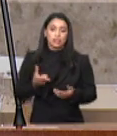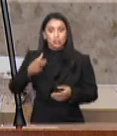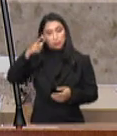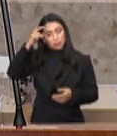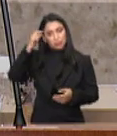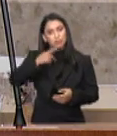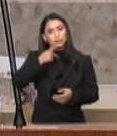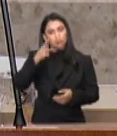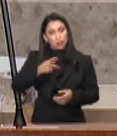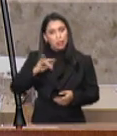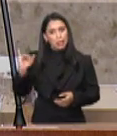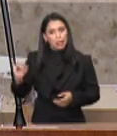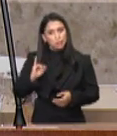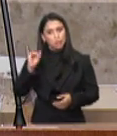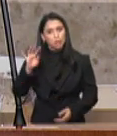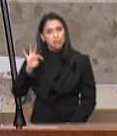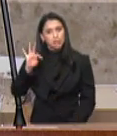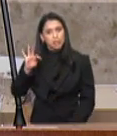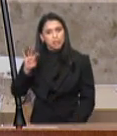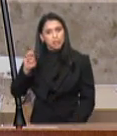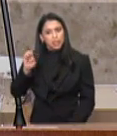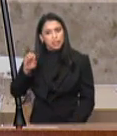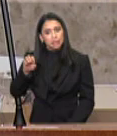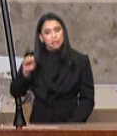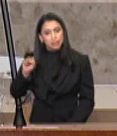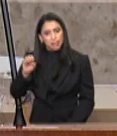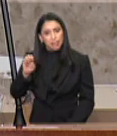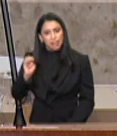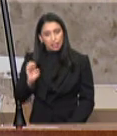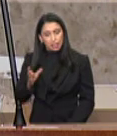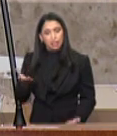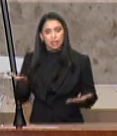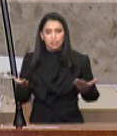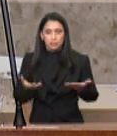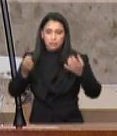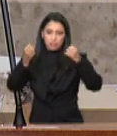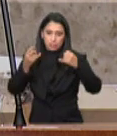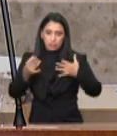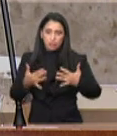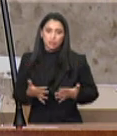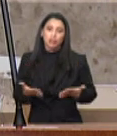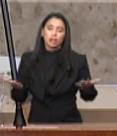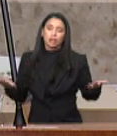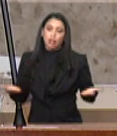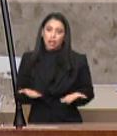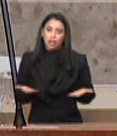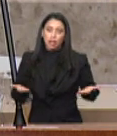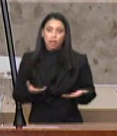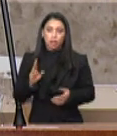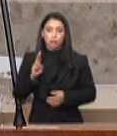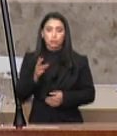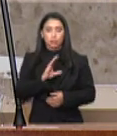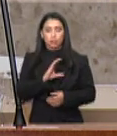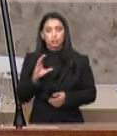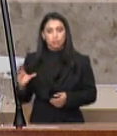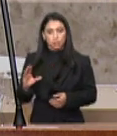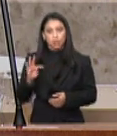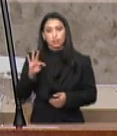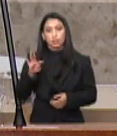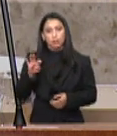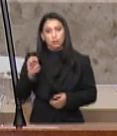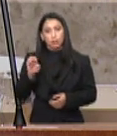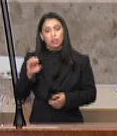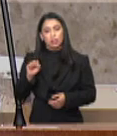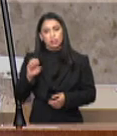sustentou a importância da tese, da fixação de tese. Estamos aqui no habeas corpus a fixar a